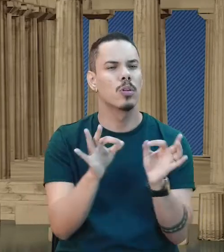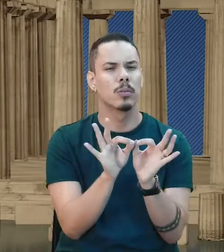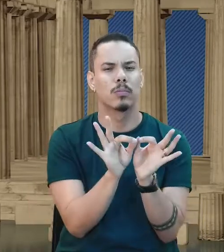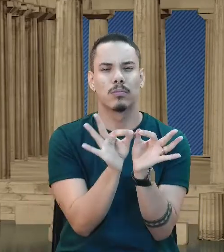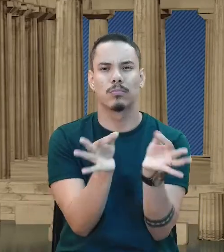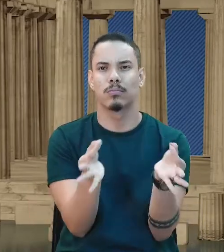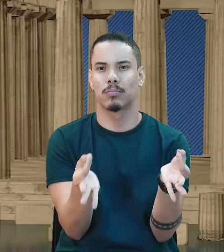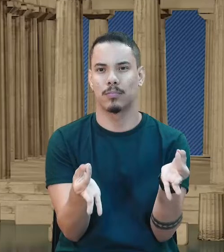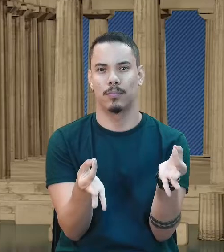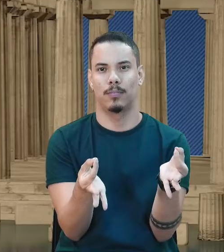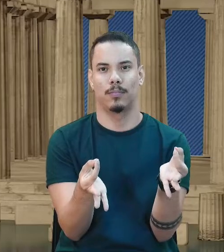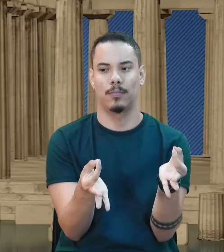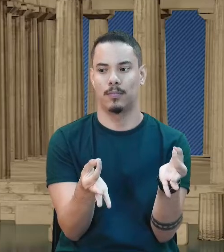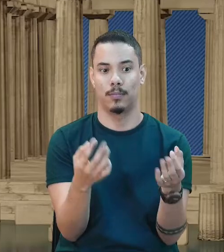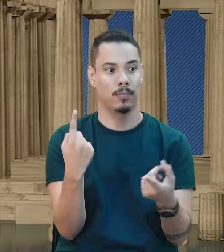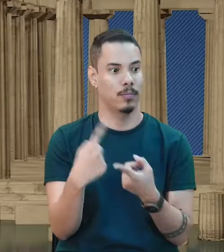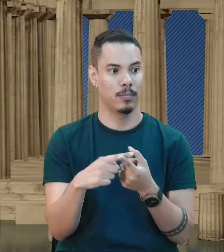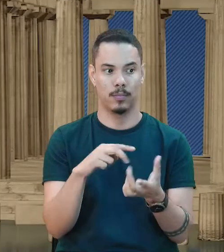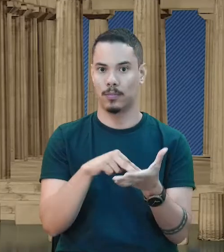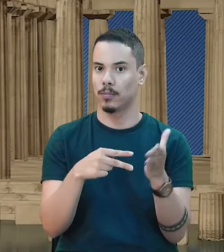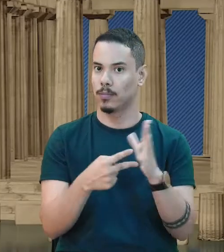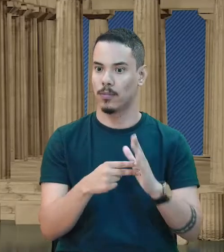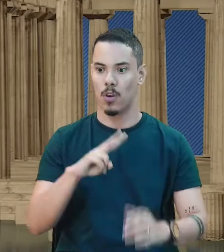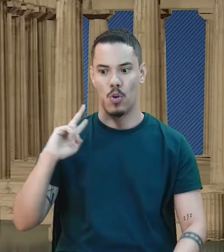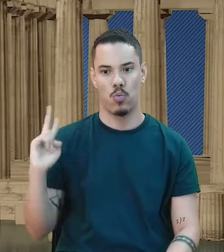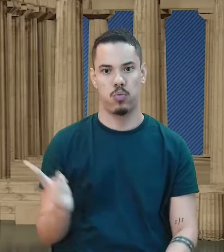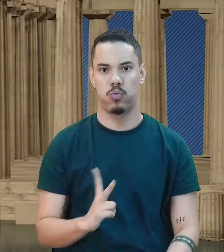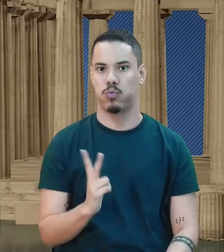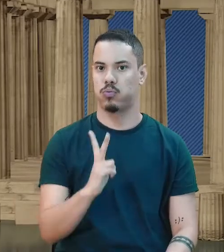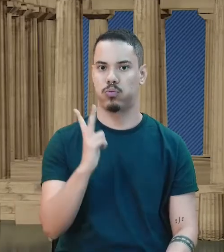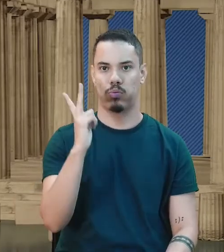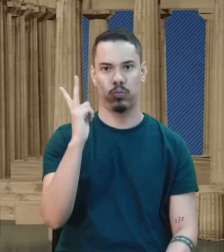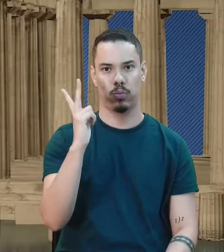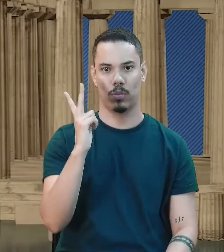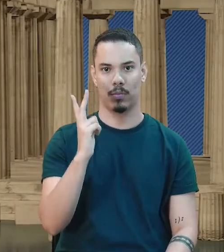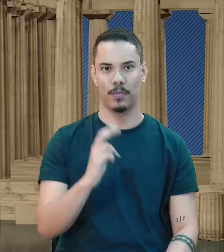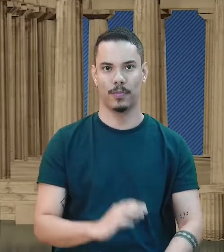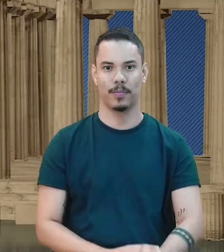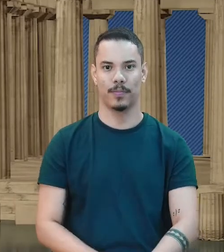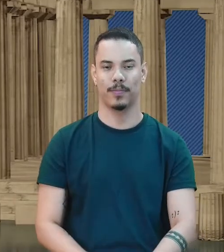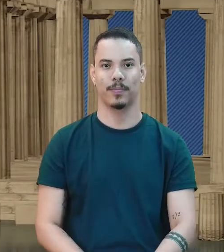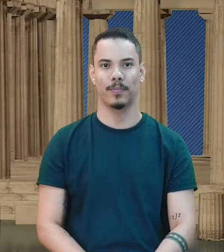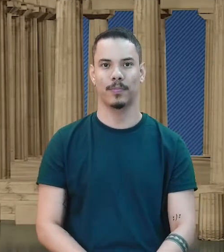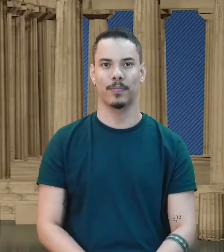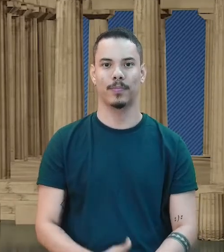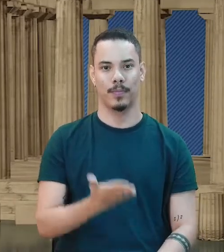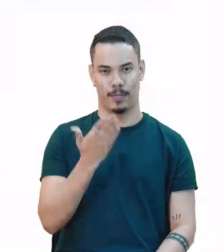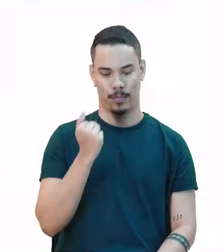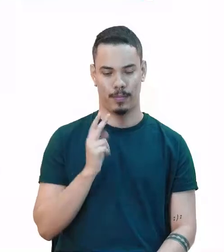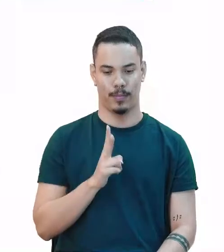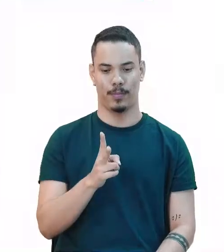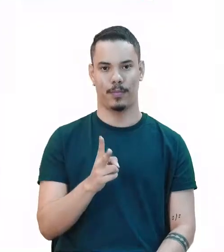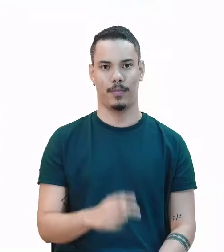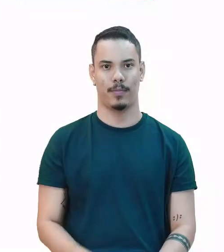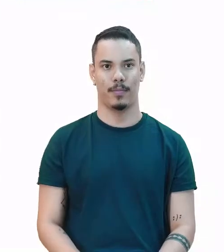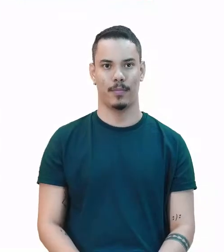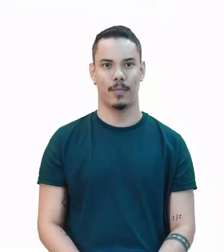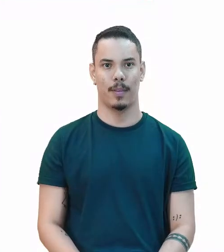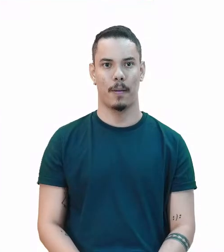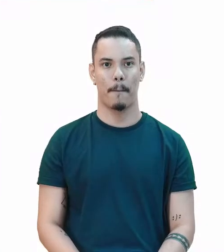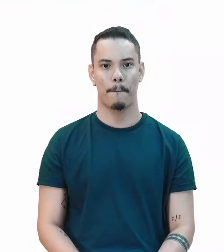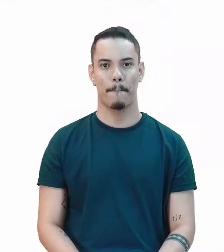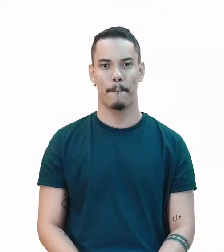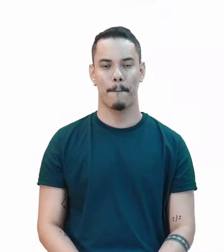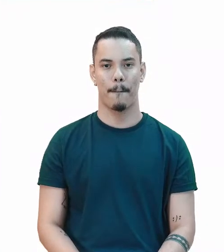que para eles eram as coisas mais importantes. Vamos continuar então para analisarmos